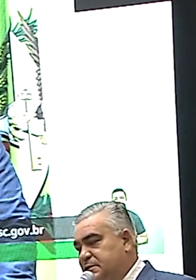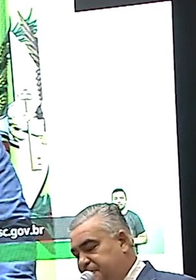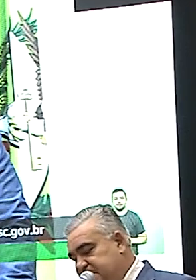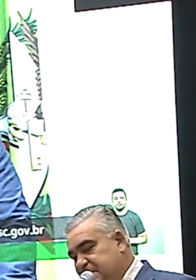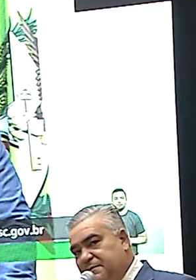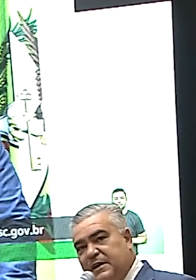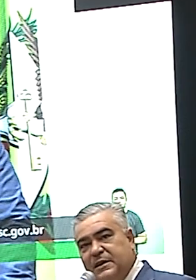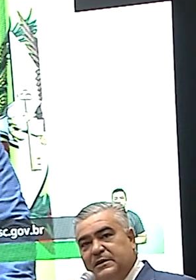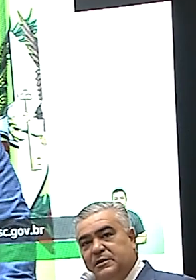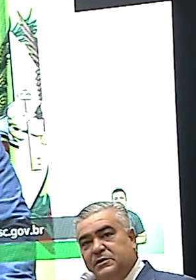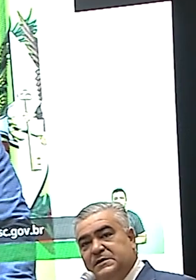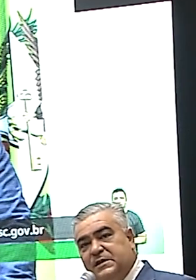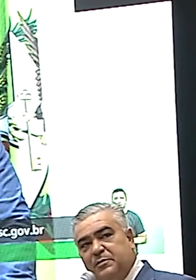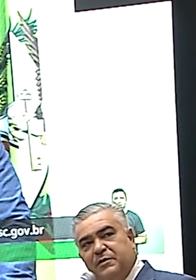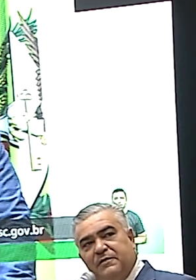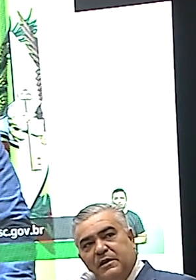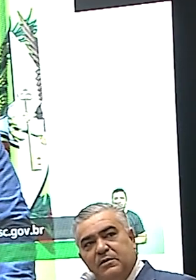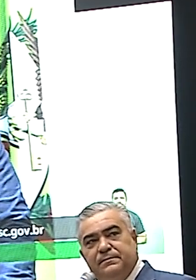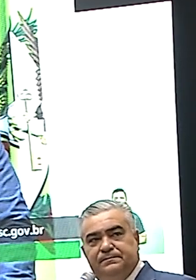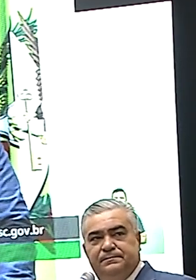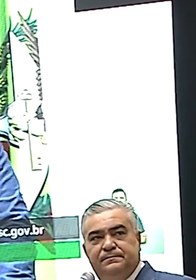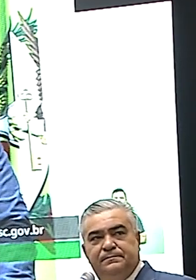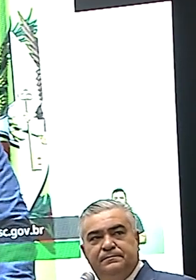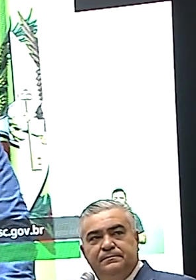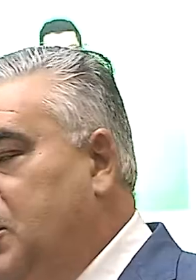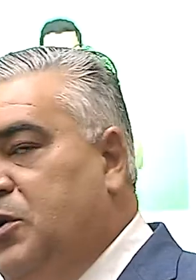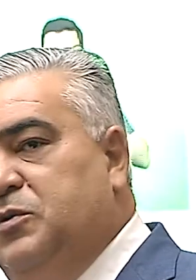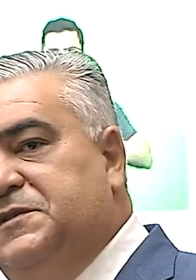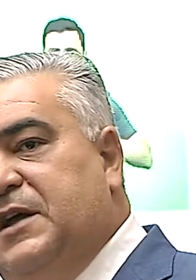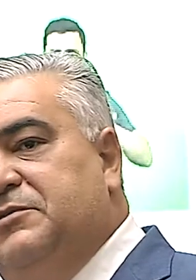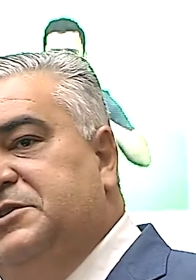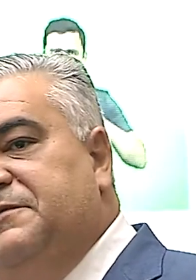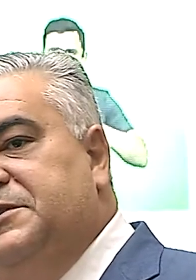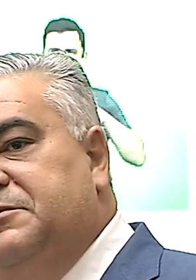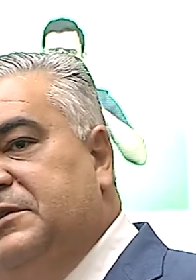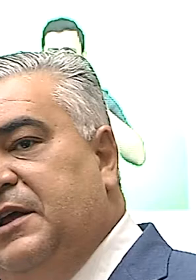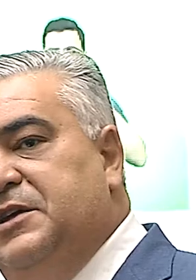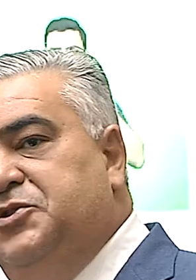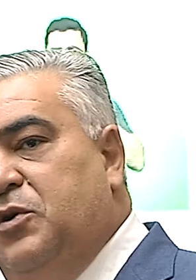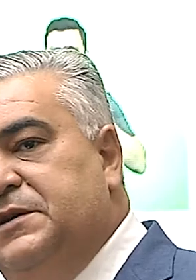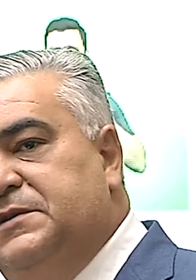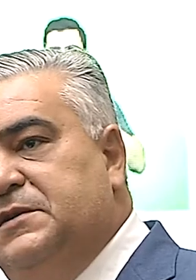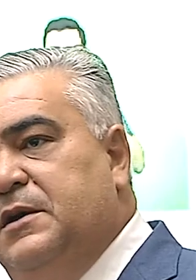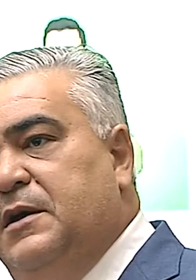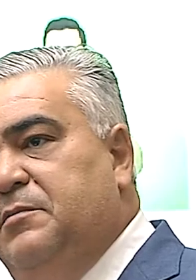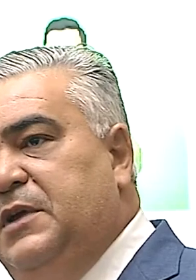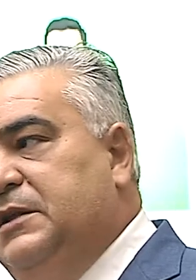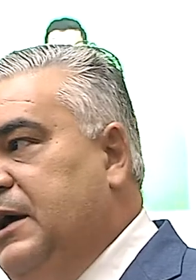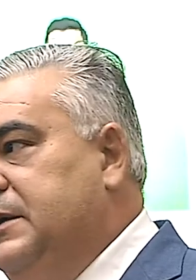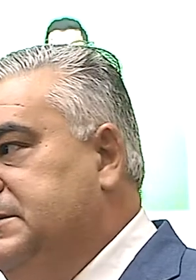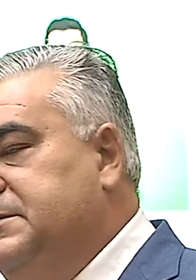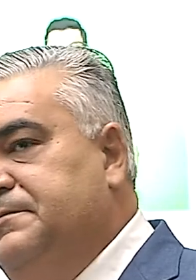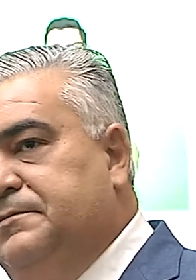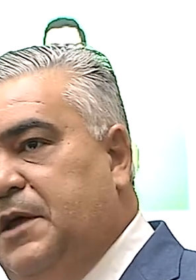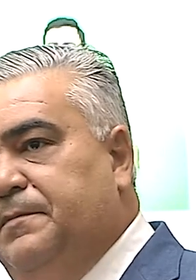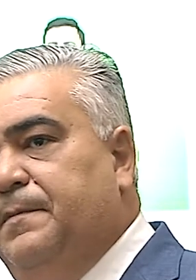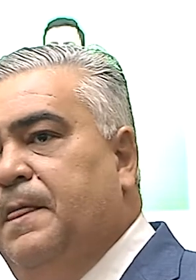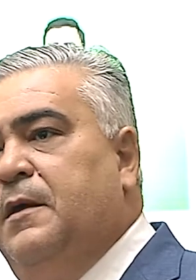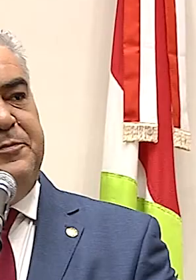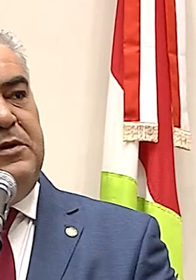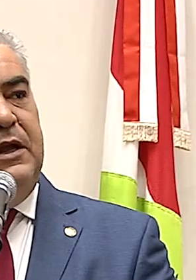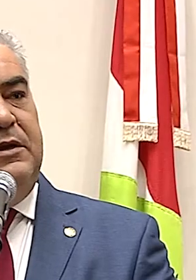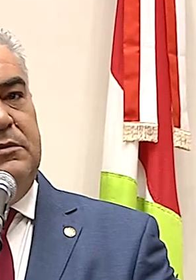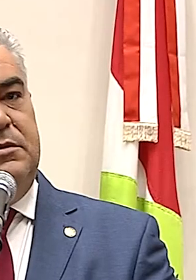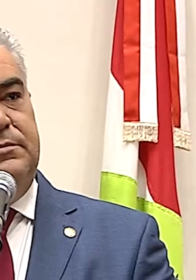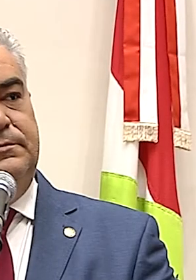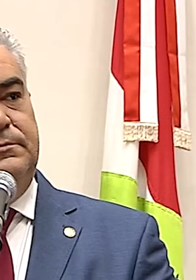O deputado Sargento Lima ocupou a tribuna para criticar a distribuição dos aproximadamente 500 novos policiais